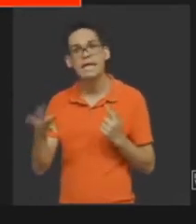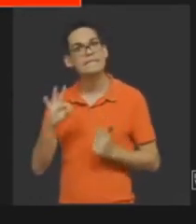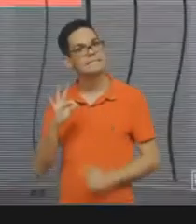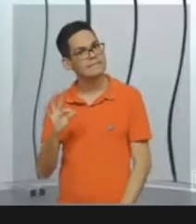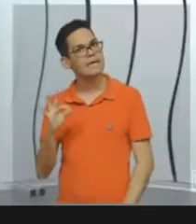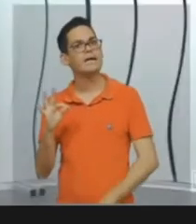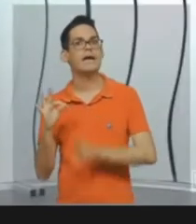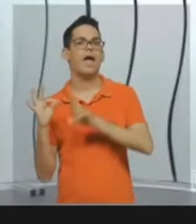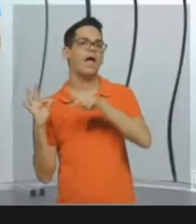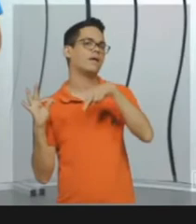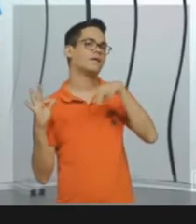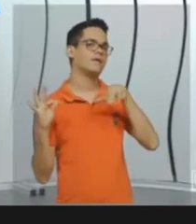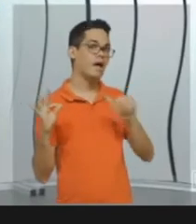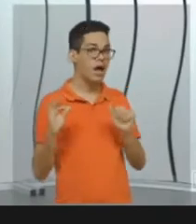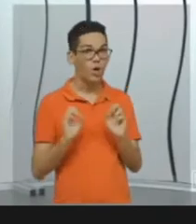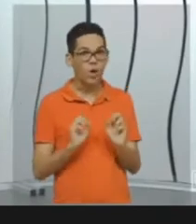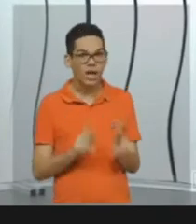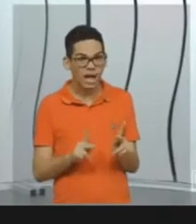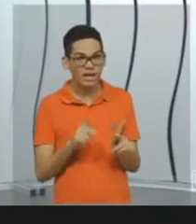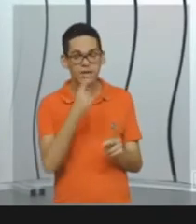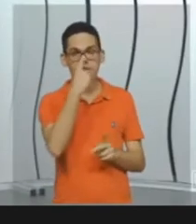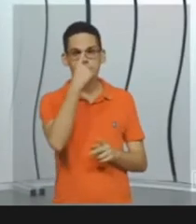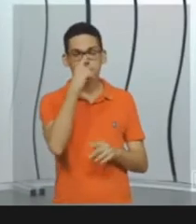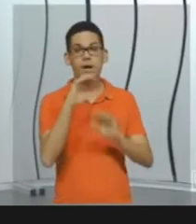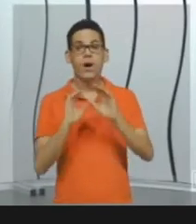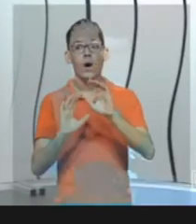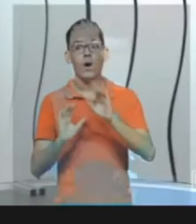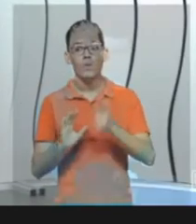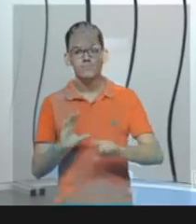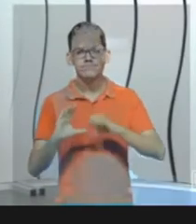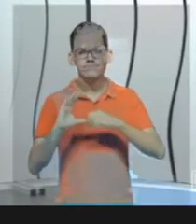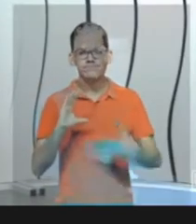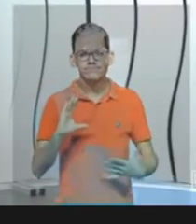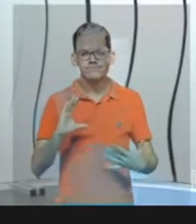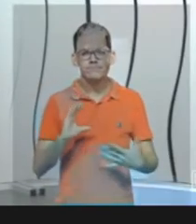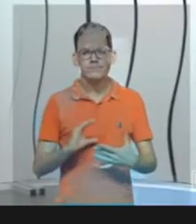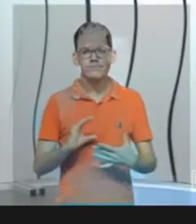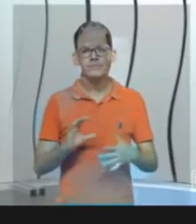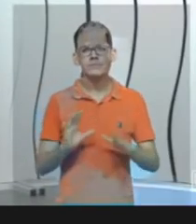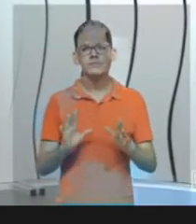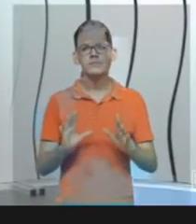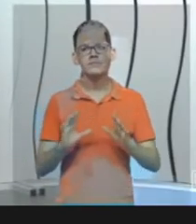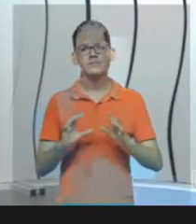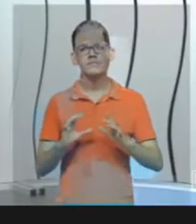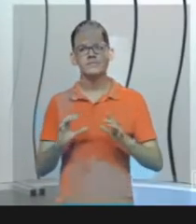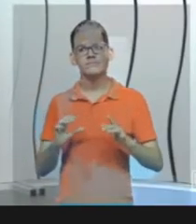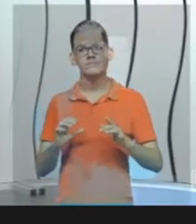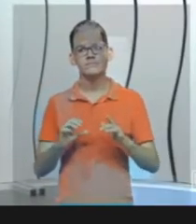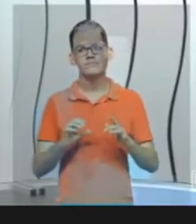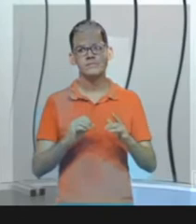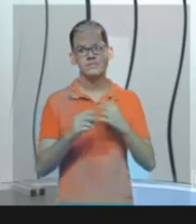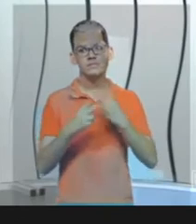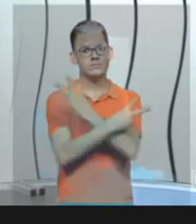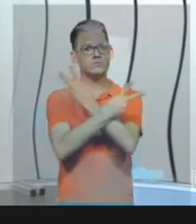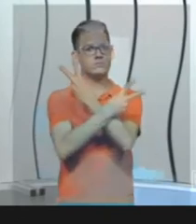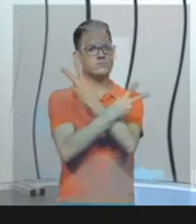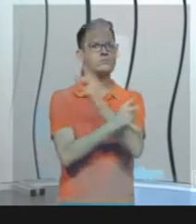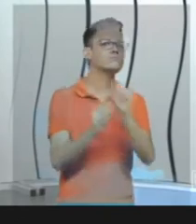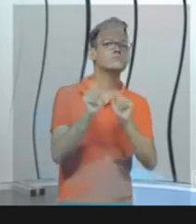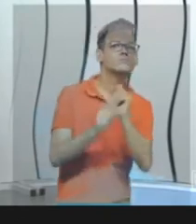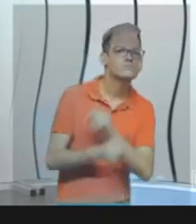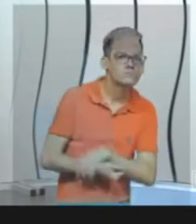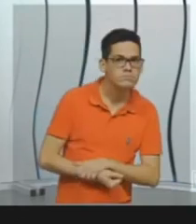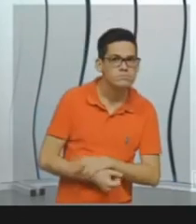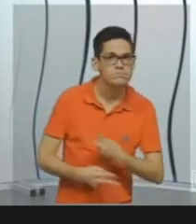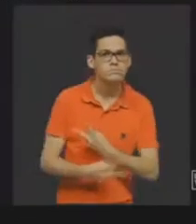RNA. Mais um conceito importante. O que são cromossomos, então? Já vimos o que é DNA, o que é gene. O que